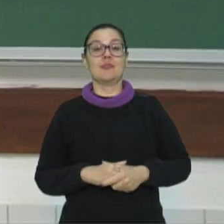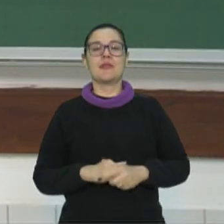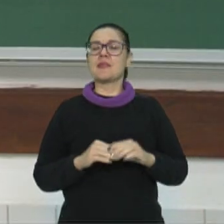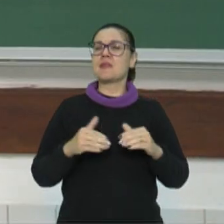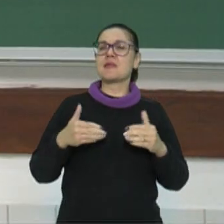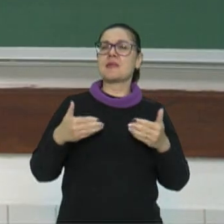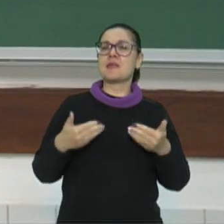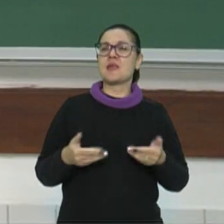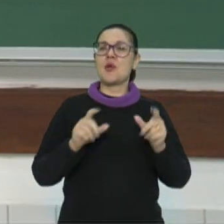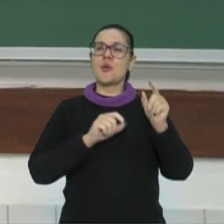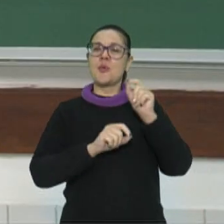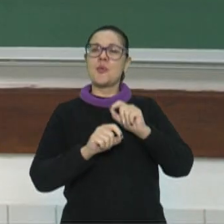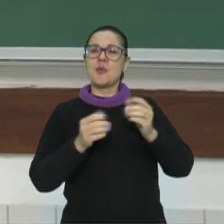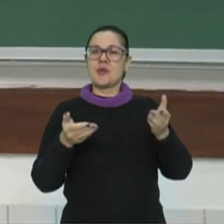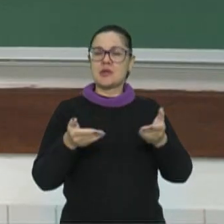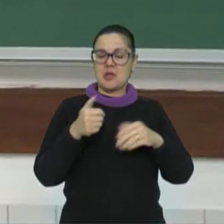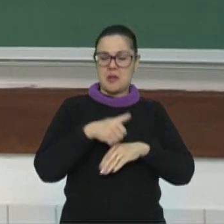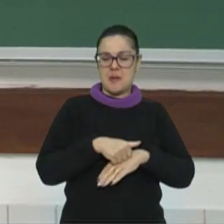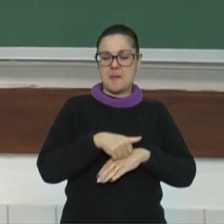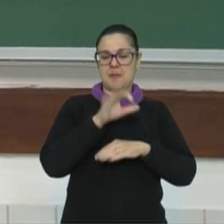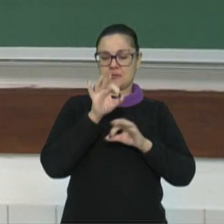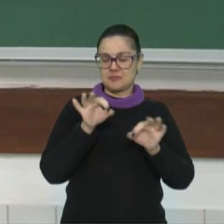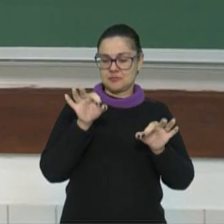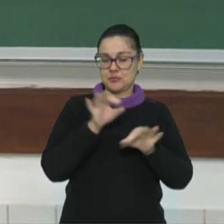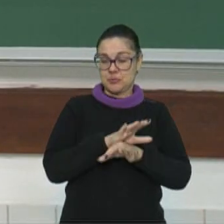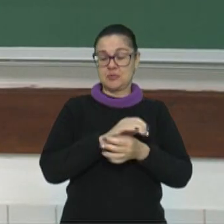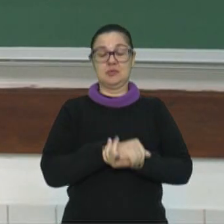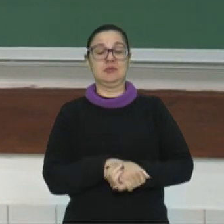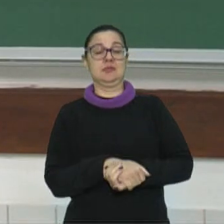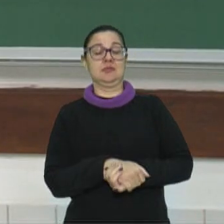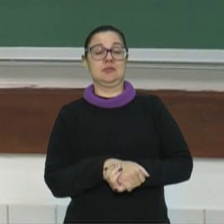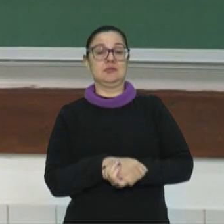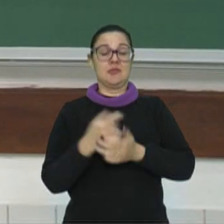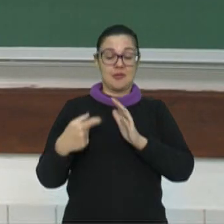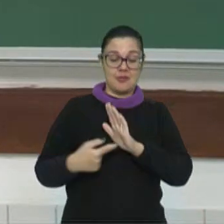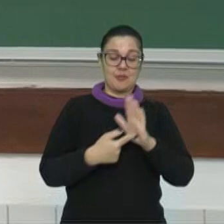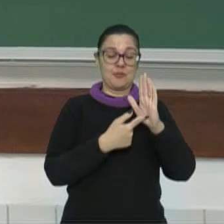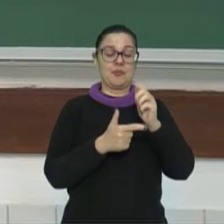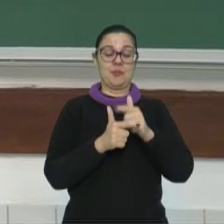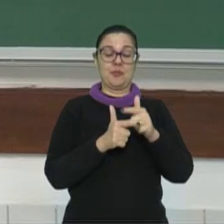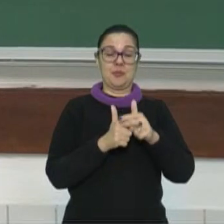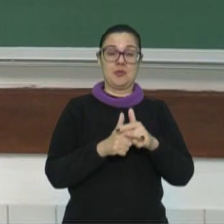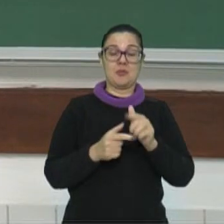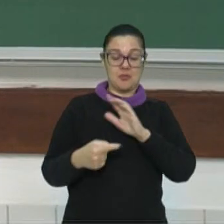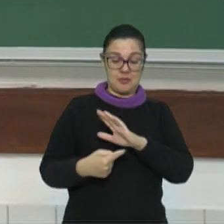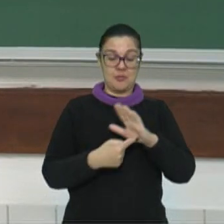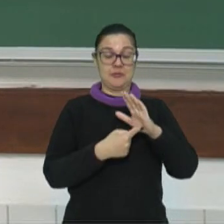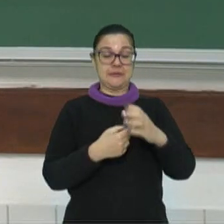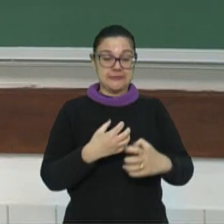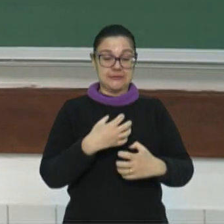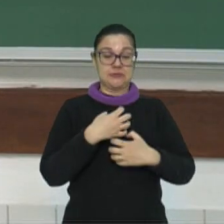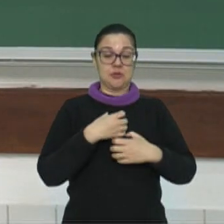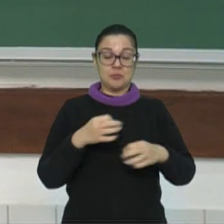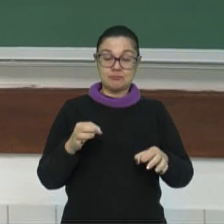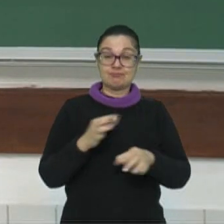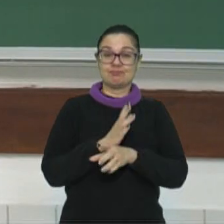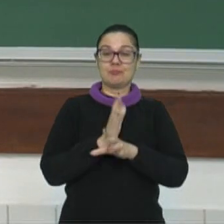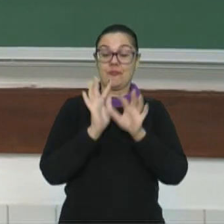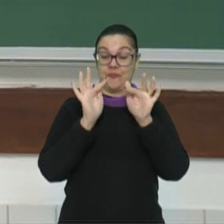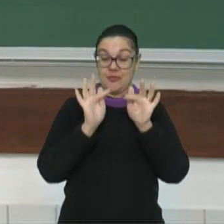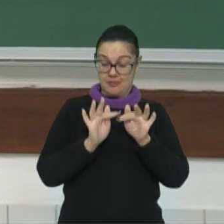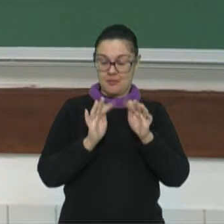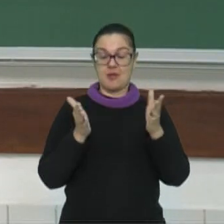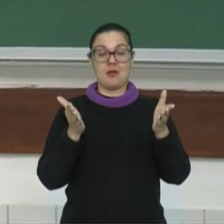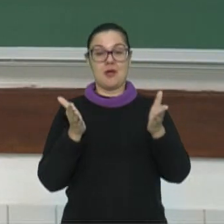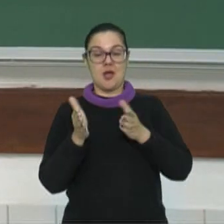que a gente tem? A reportagem é mais completa. Então, ele apresentou o problema, apresentou os sintomas, apresentou consequências e agora ele